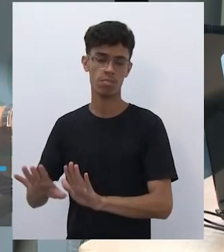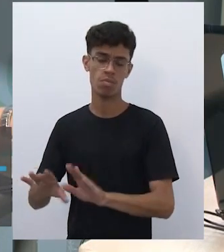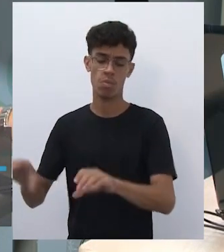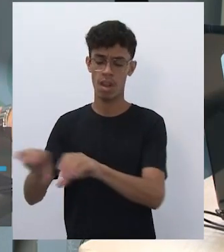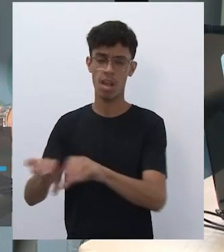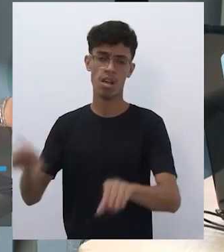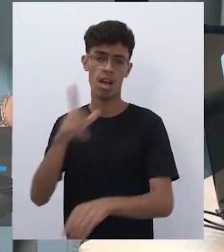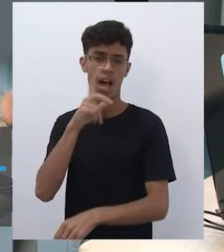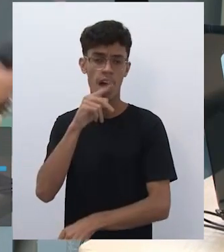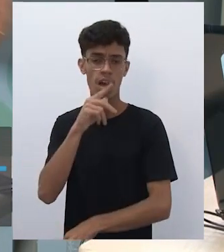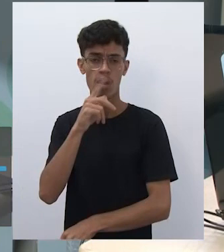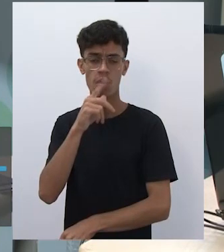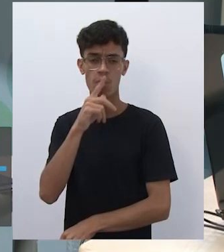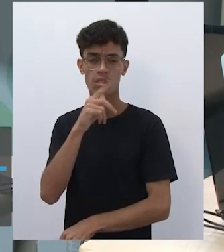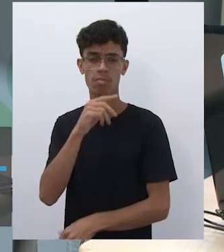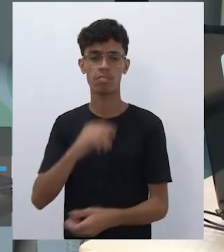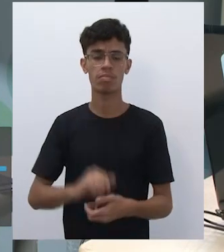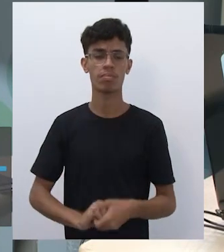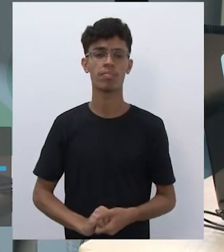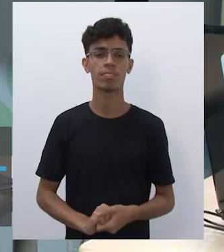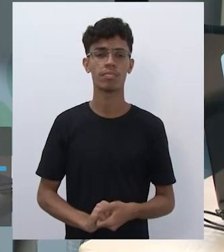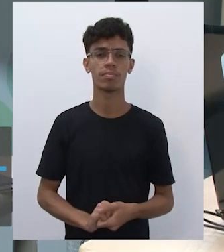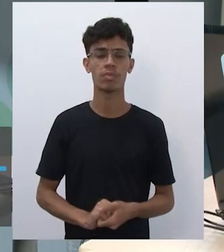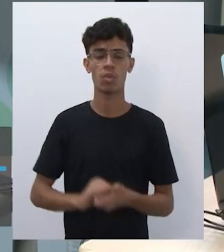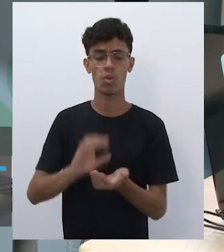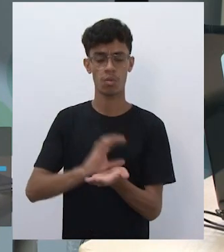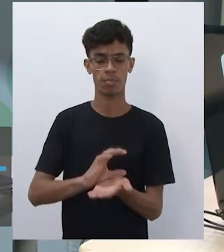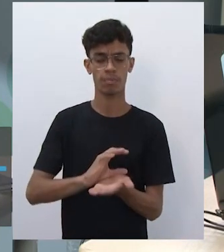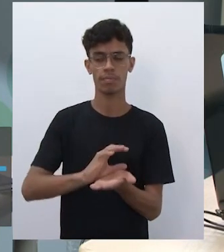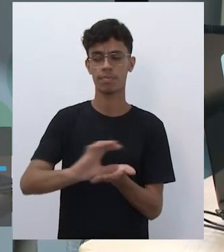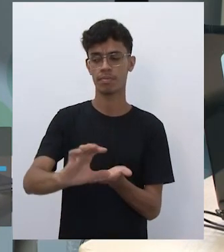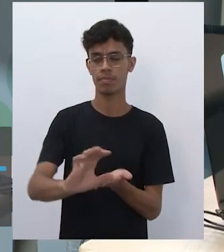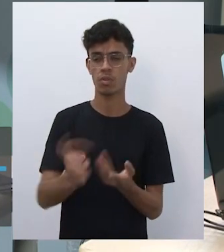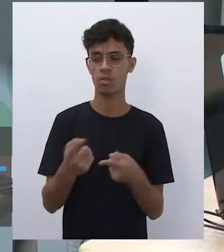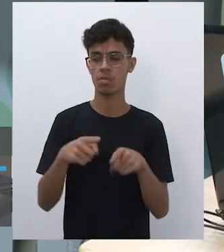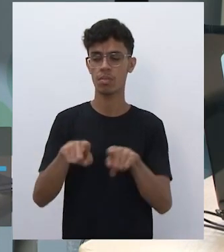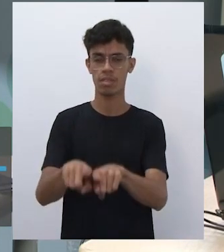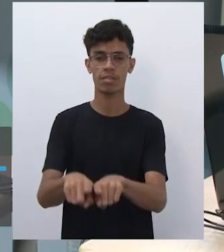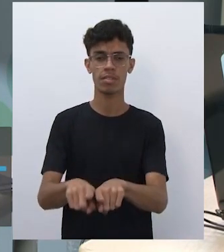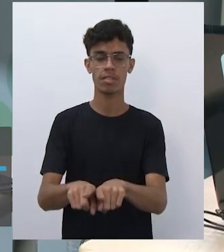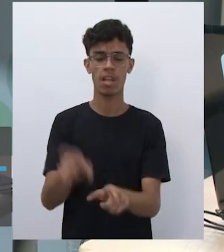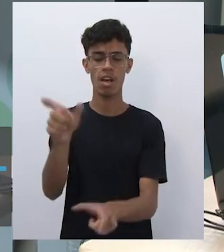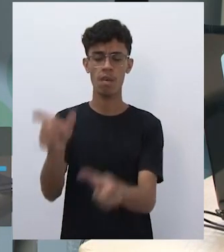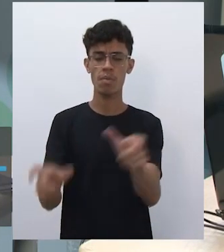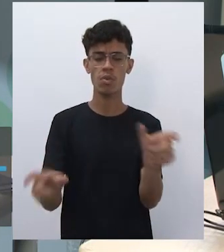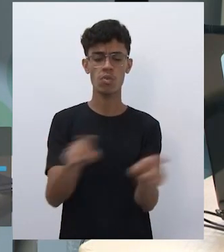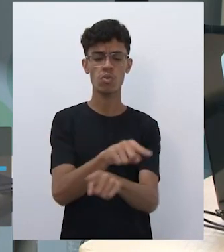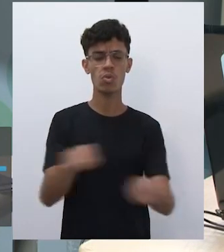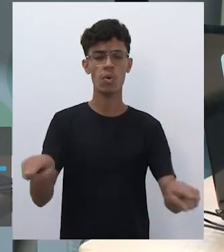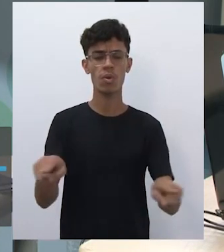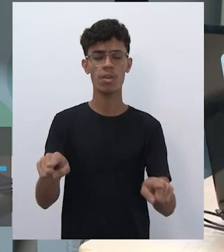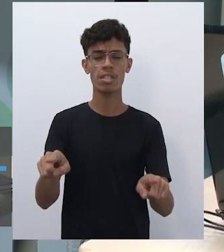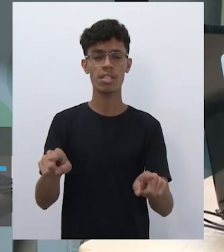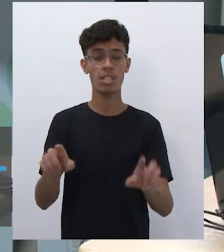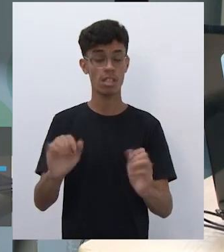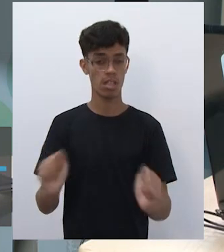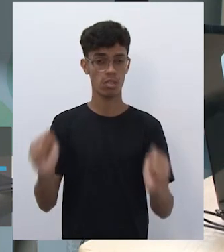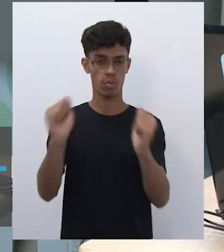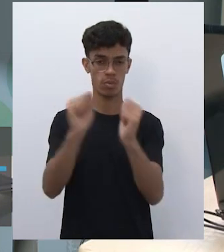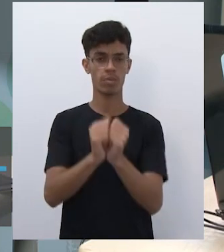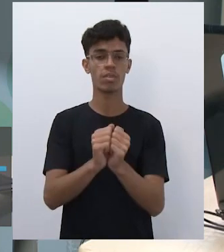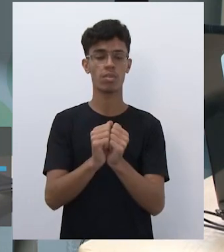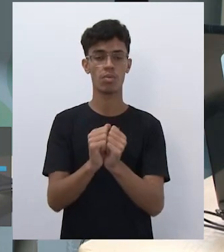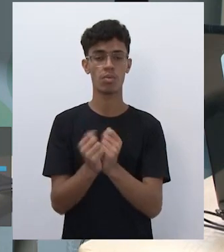possa apoiar na cidade. A parceria são as pessoas envolvidas. Quem são todos os envolvidos que